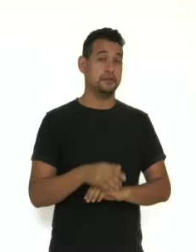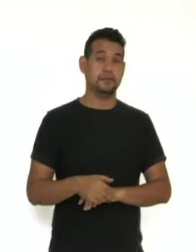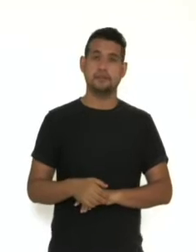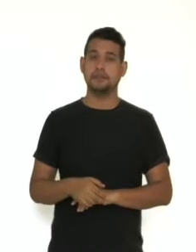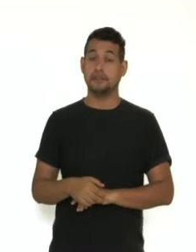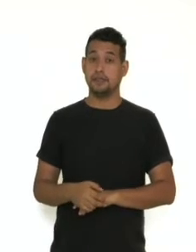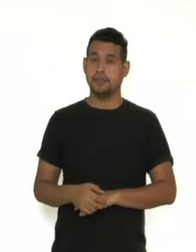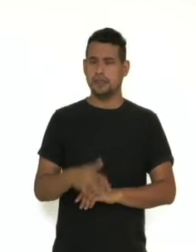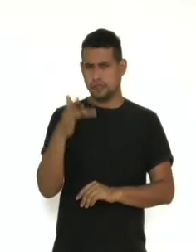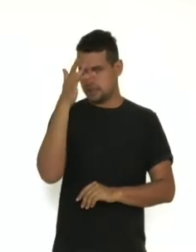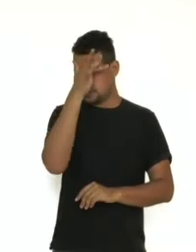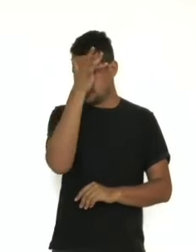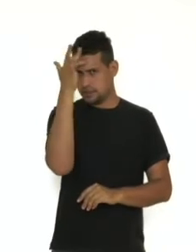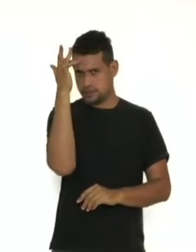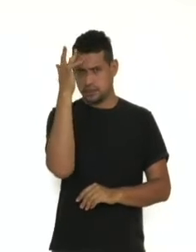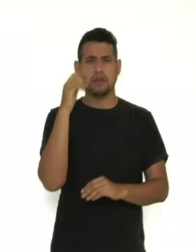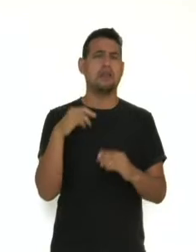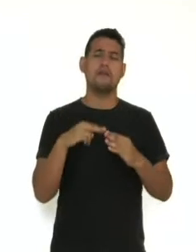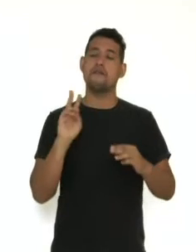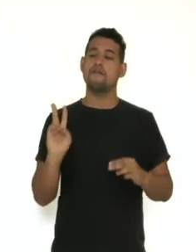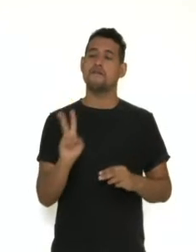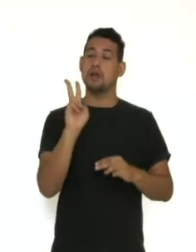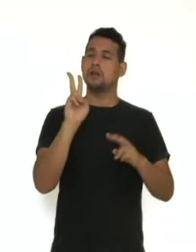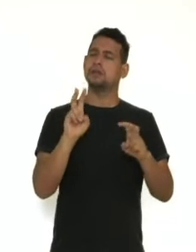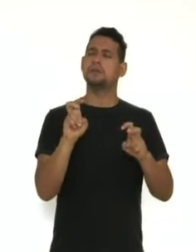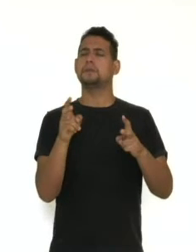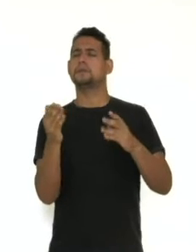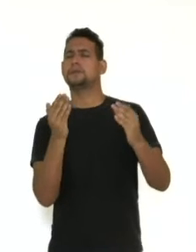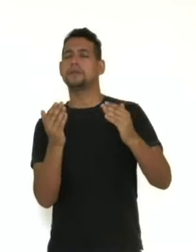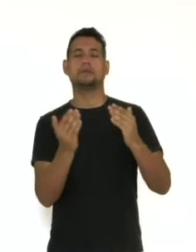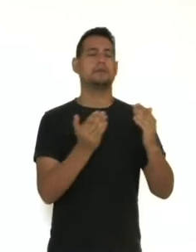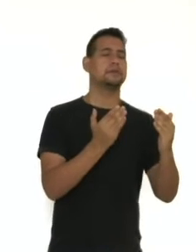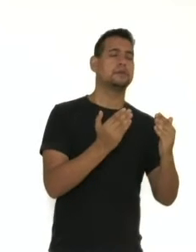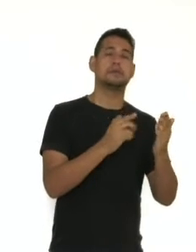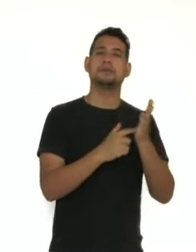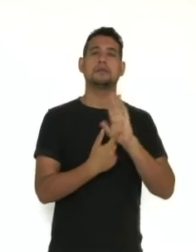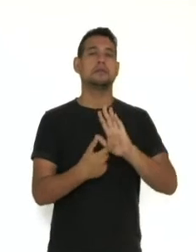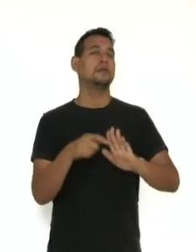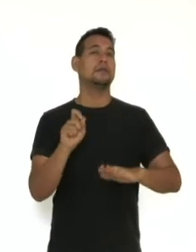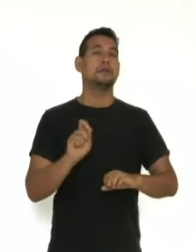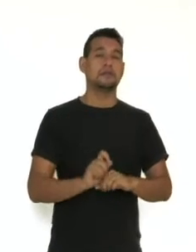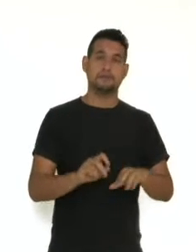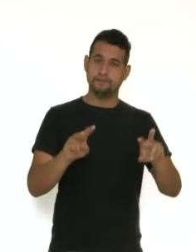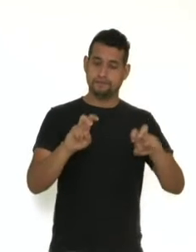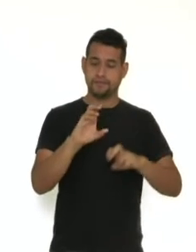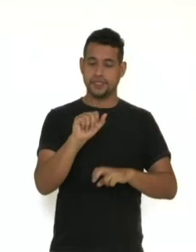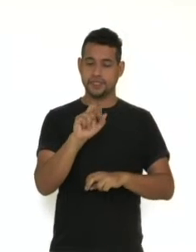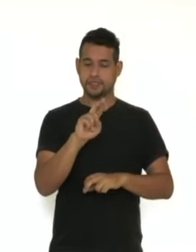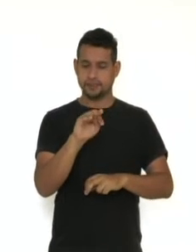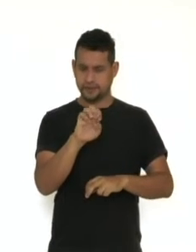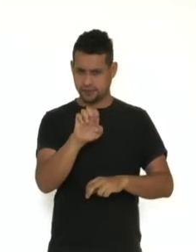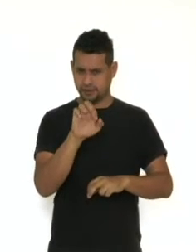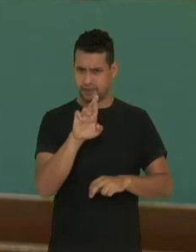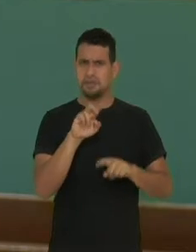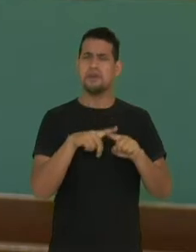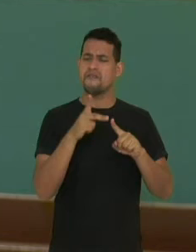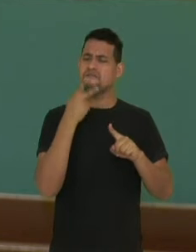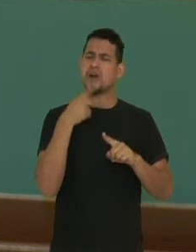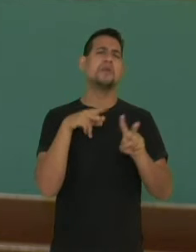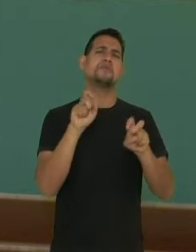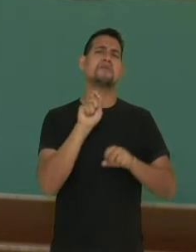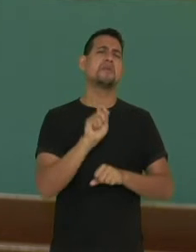O narrador faz juízos de valor sobre Rita e Camilo, que mostram um pouco sobre o caráter de ambos. O que ele